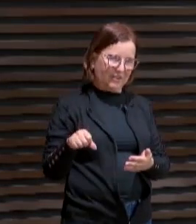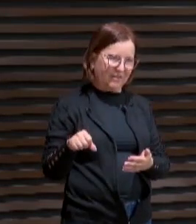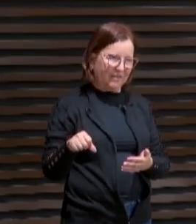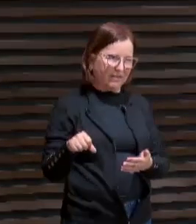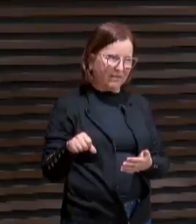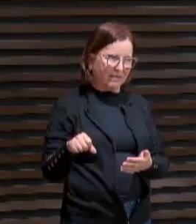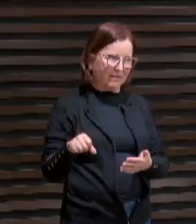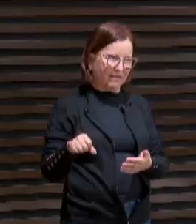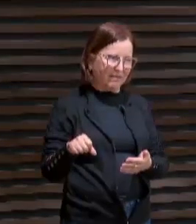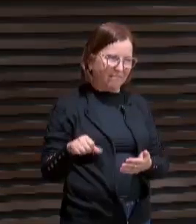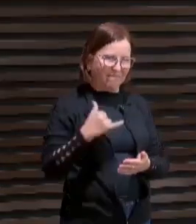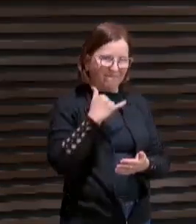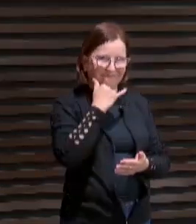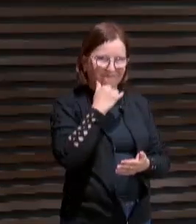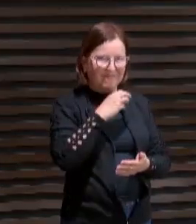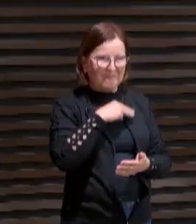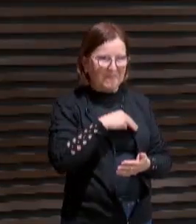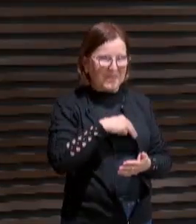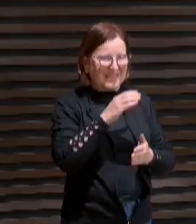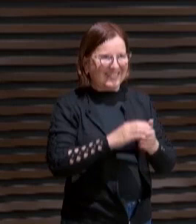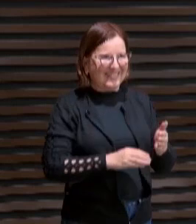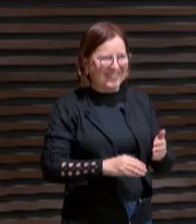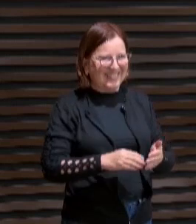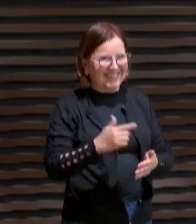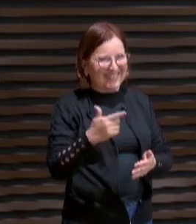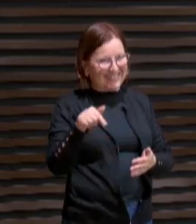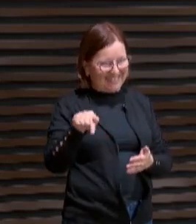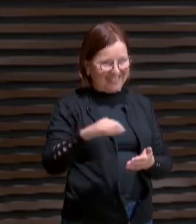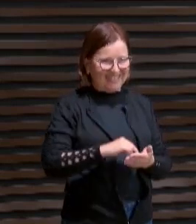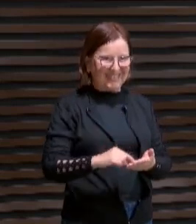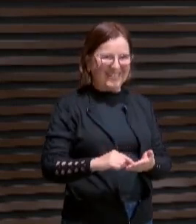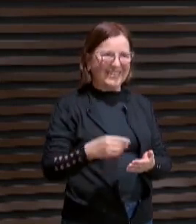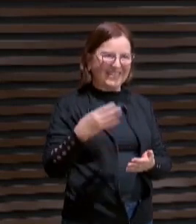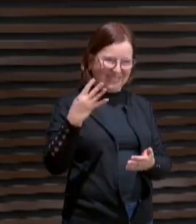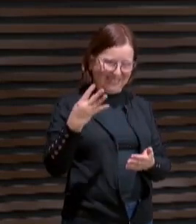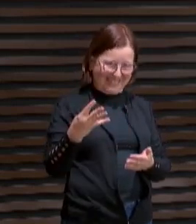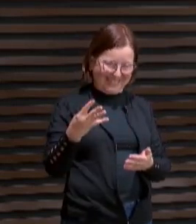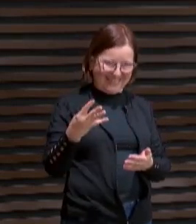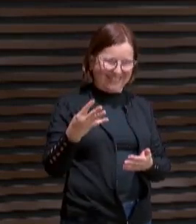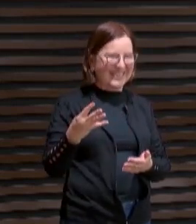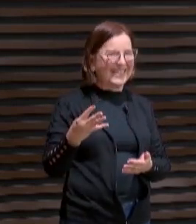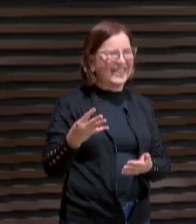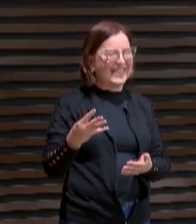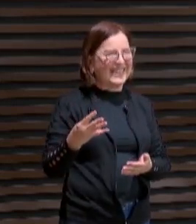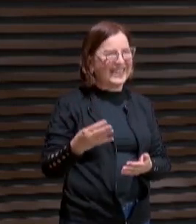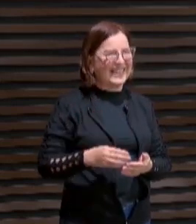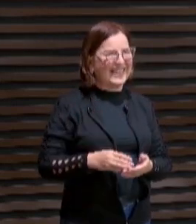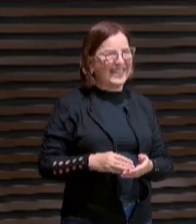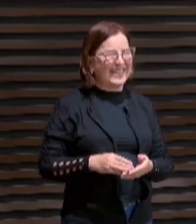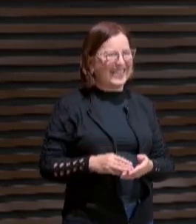Perdão, Mateus 27, 19. Mateus 27, 4, perdão. Mateus 27, Mateus